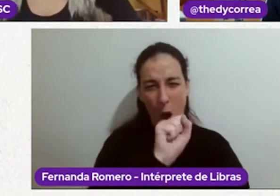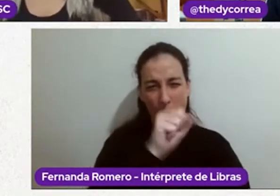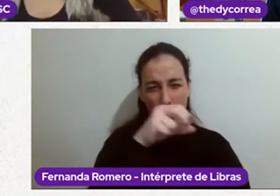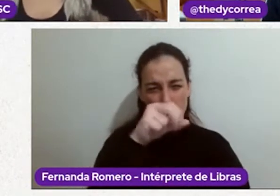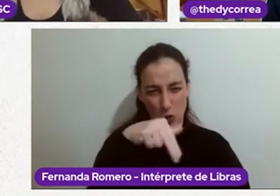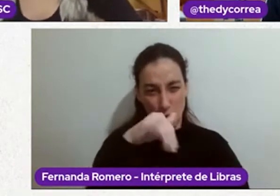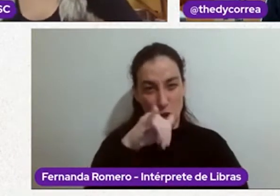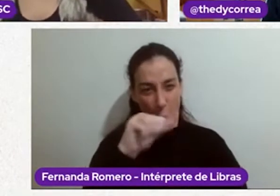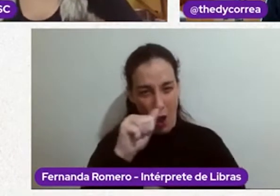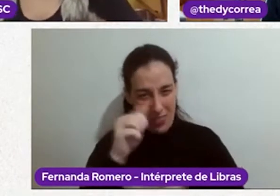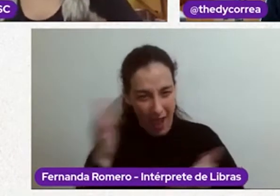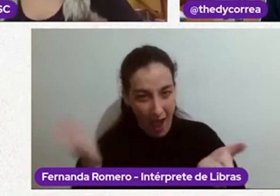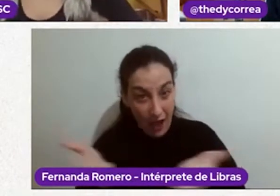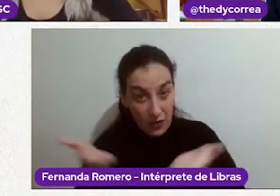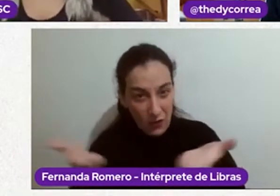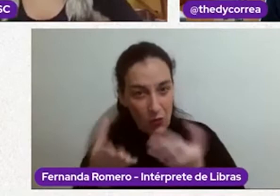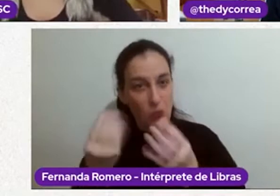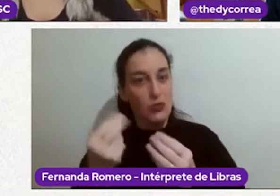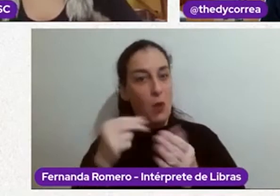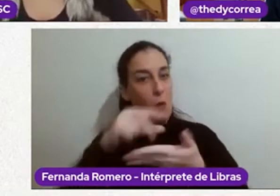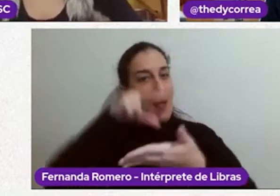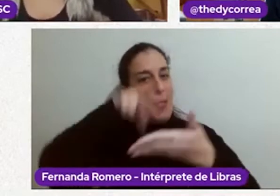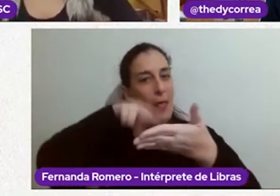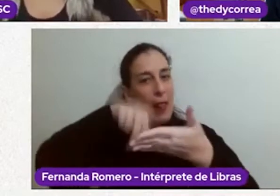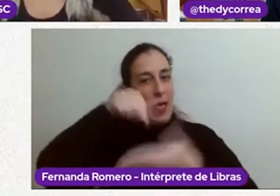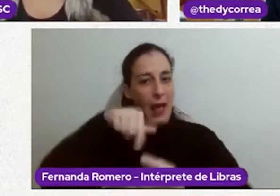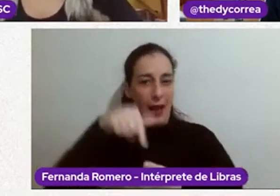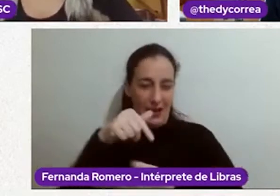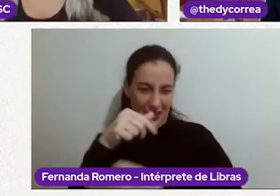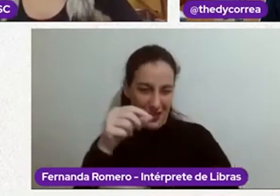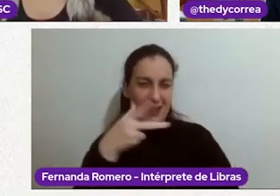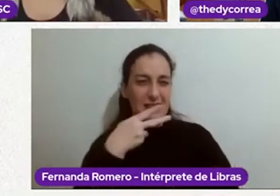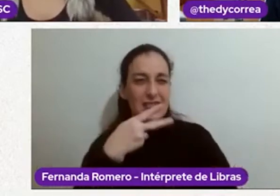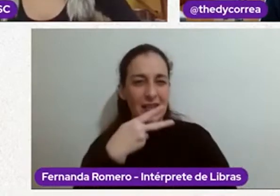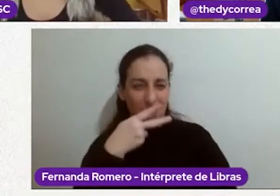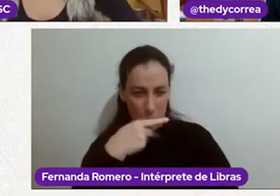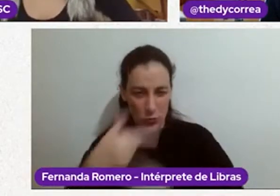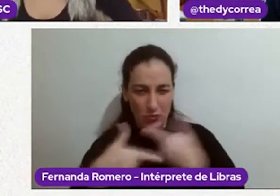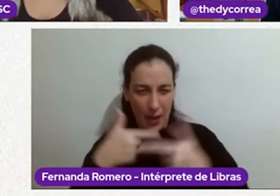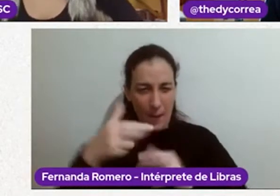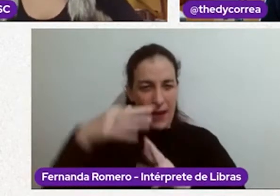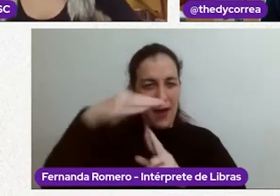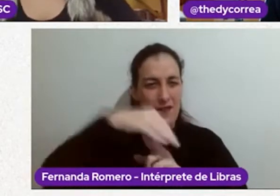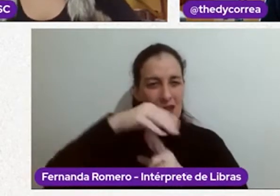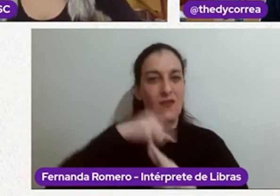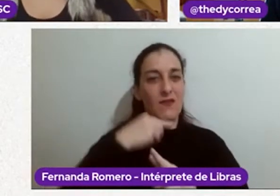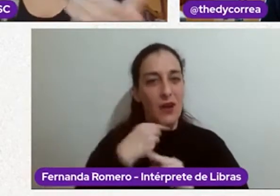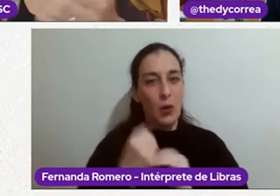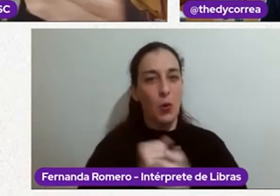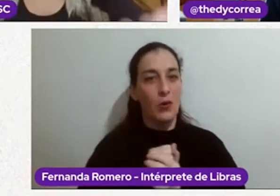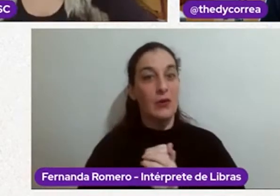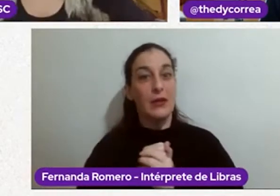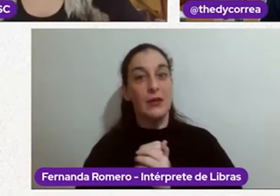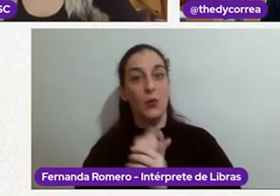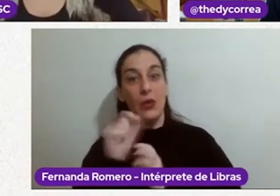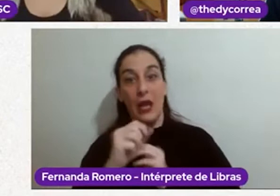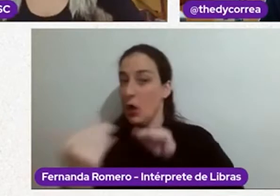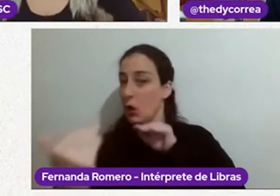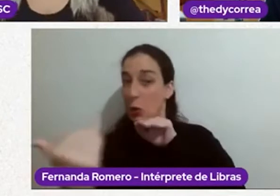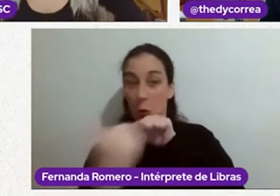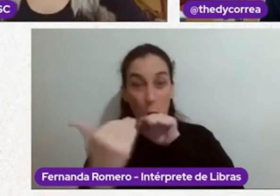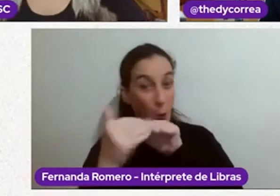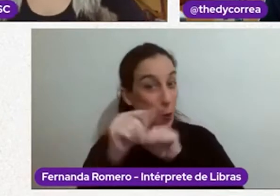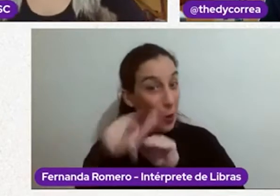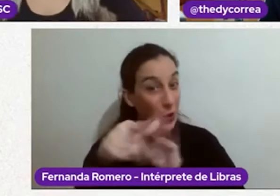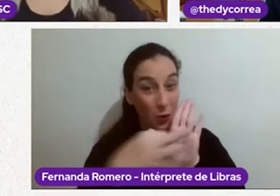a leitura aqui em Santa Cruz e trabalha com a gente nas feiras do livro. Ela colocou que compactua com isso que tu falaste,